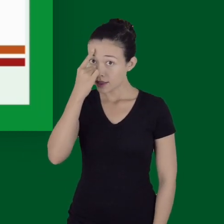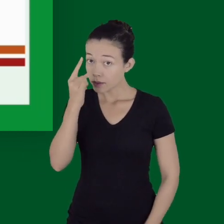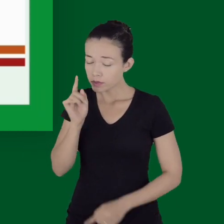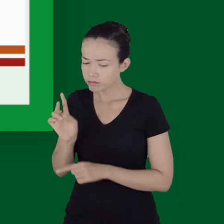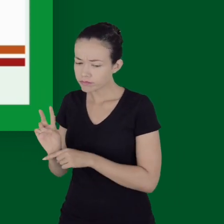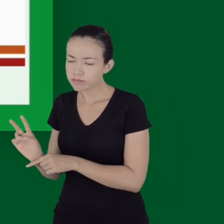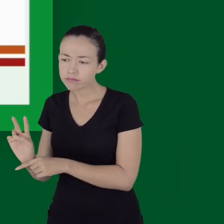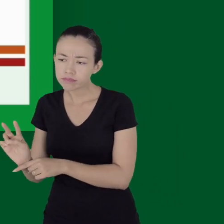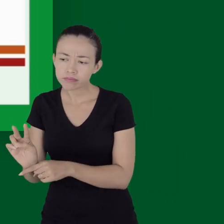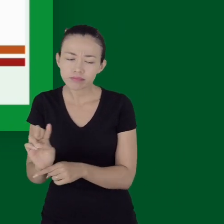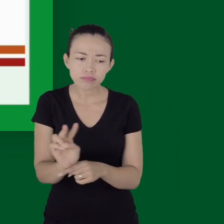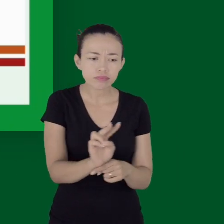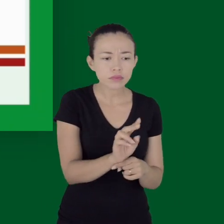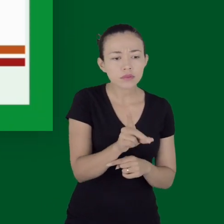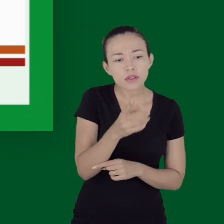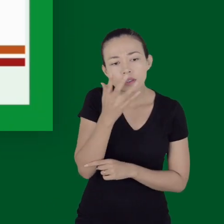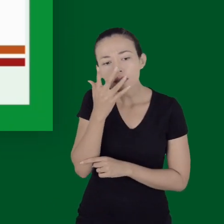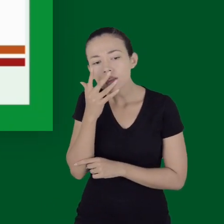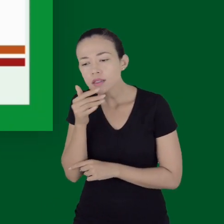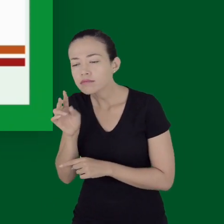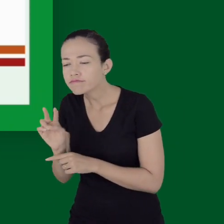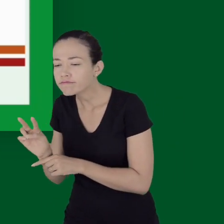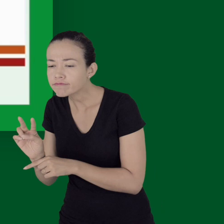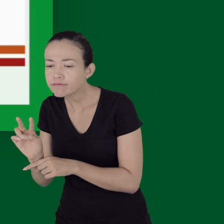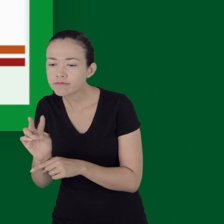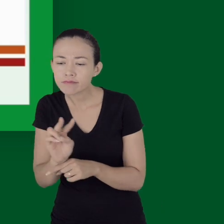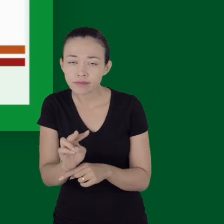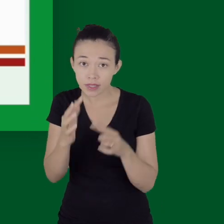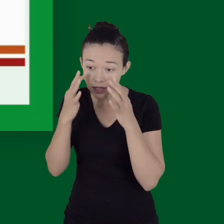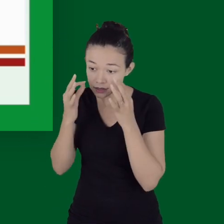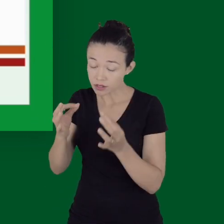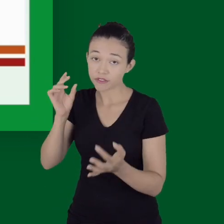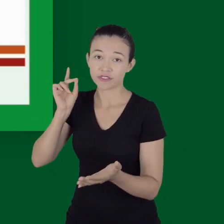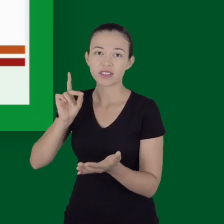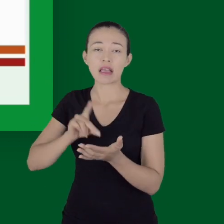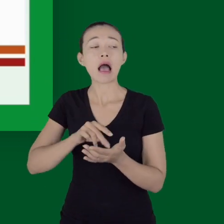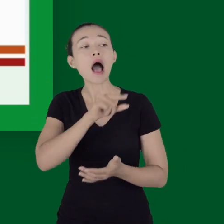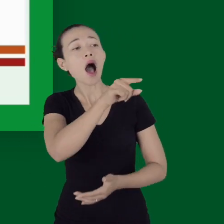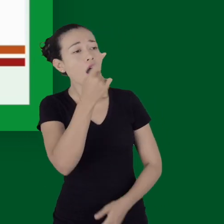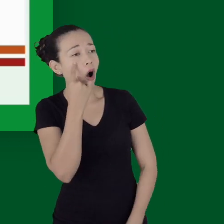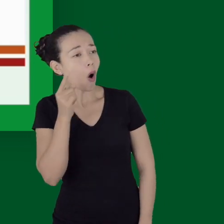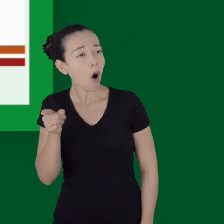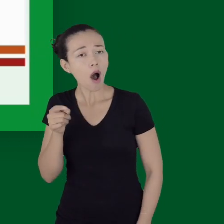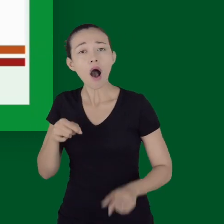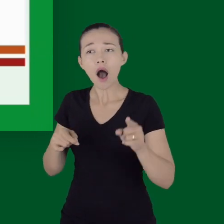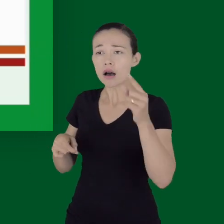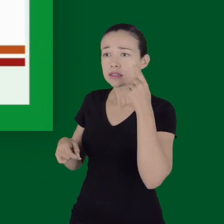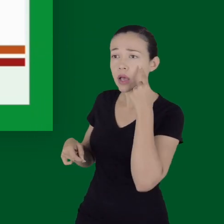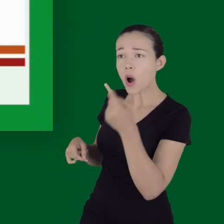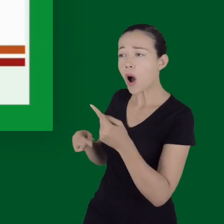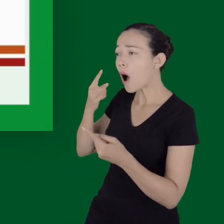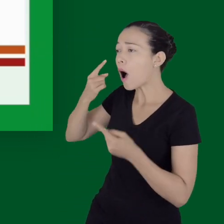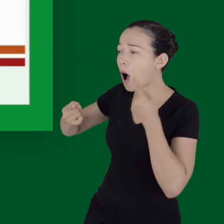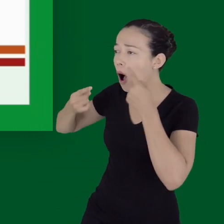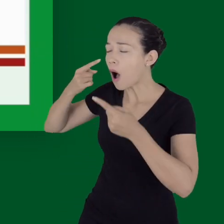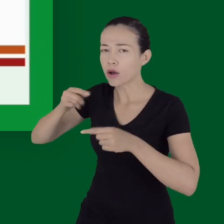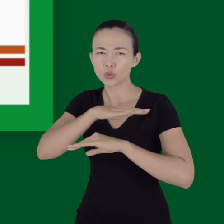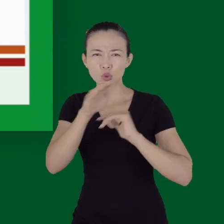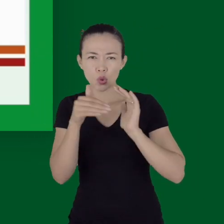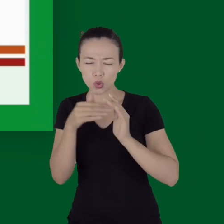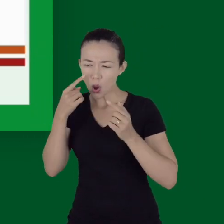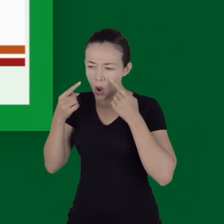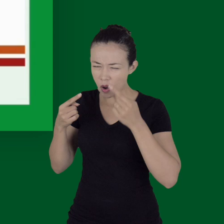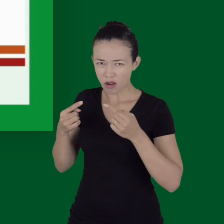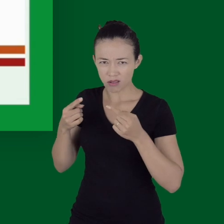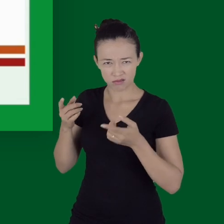Mas o que a gente deve focar aqui é no supervisionamento dessas crianças, né? Aquela coisa assim,